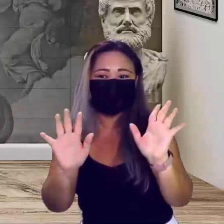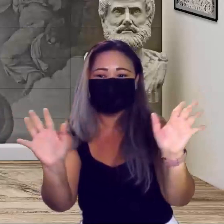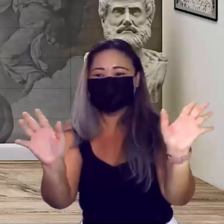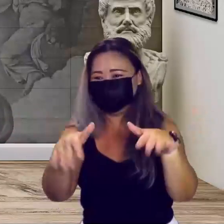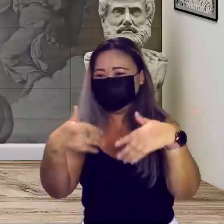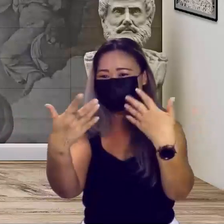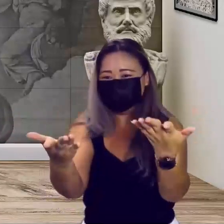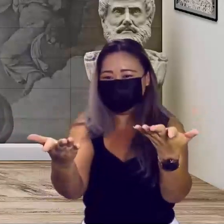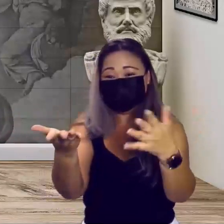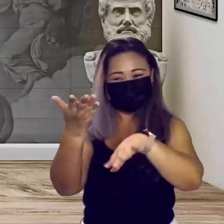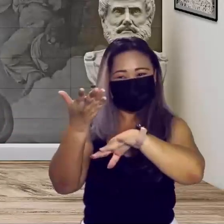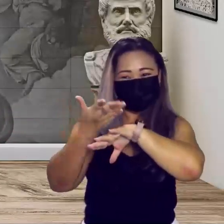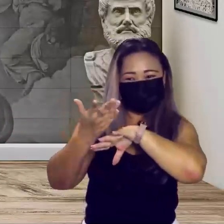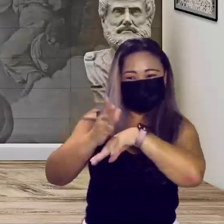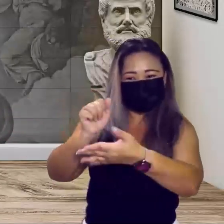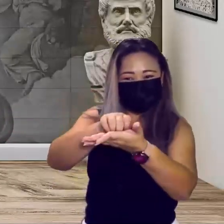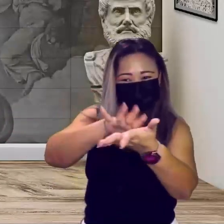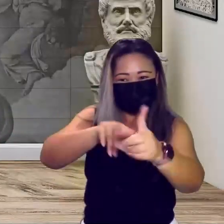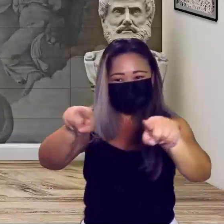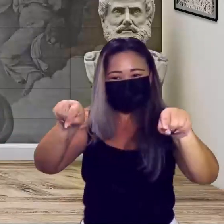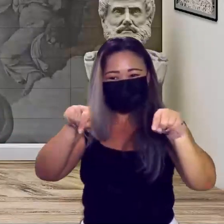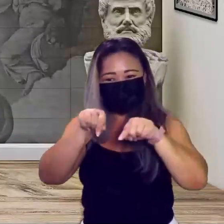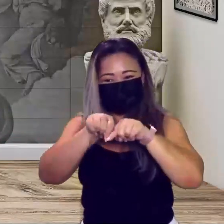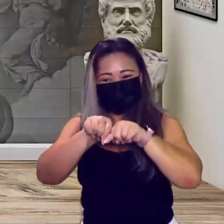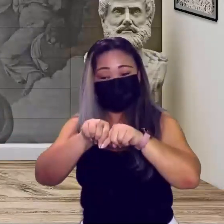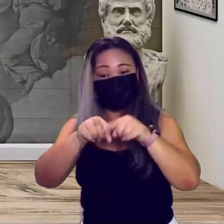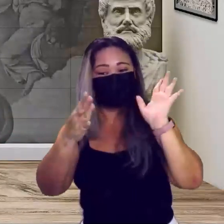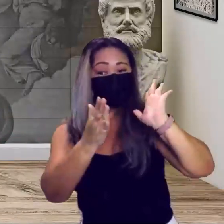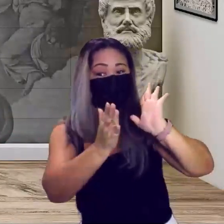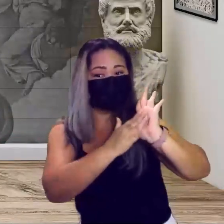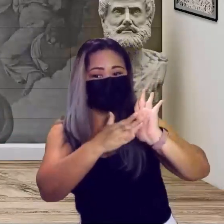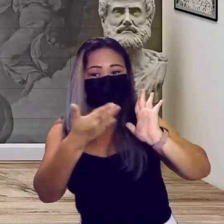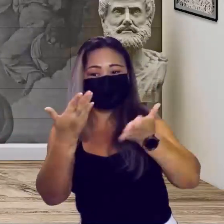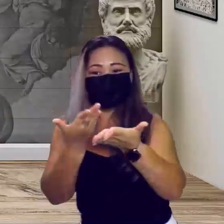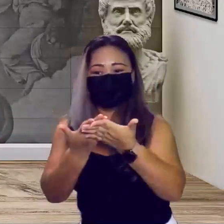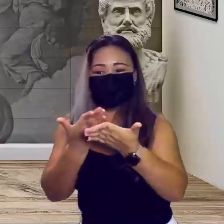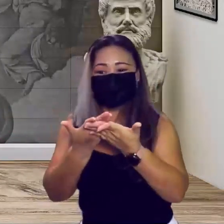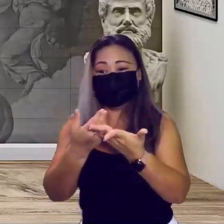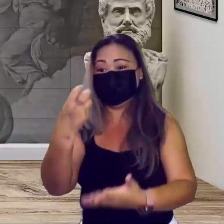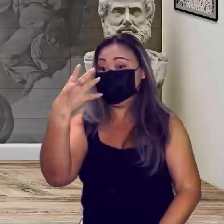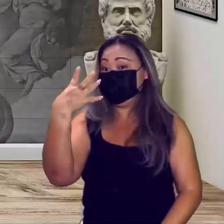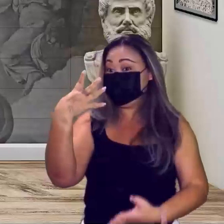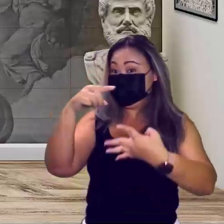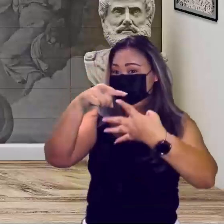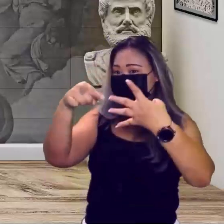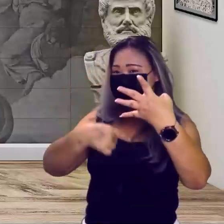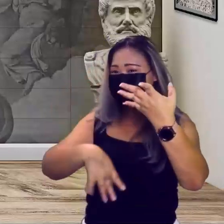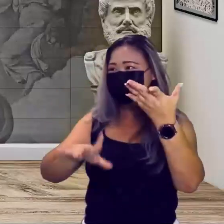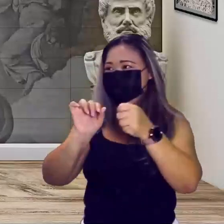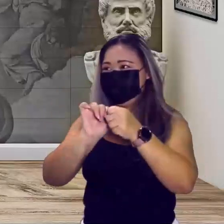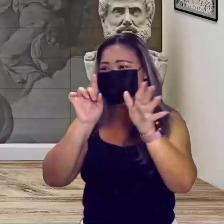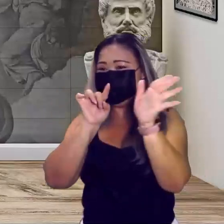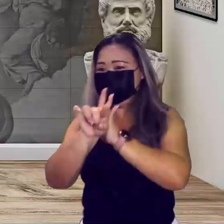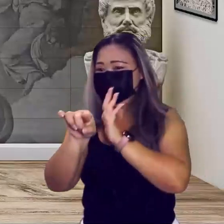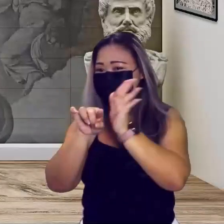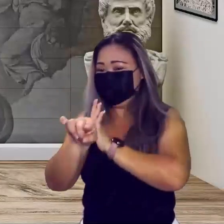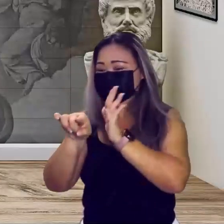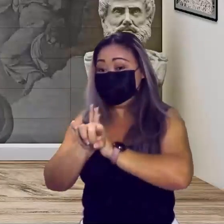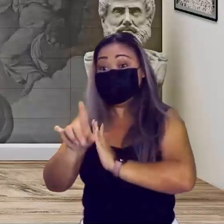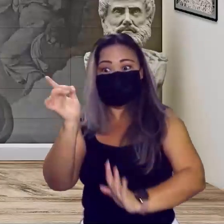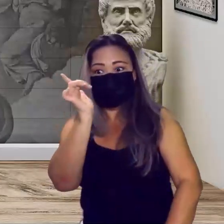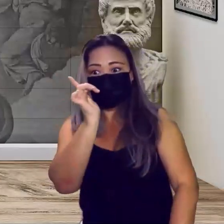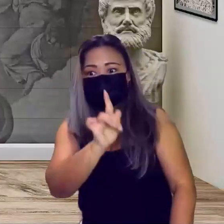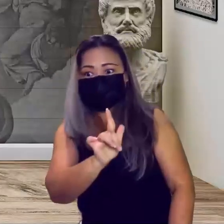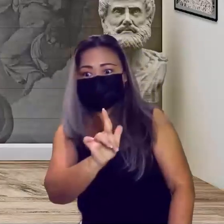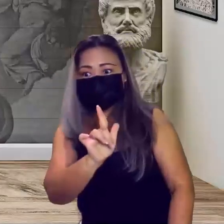Olá! E aí, praticaram a atividade de sala? Proposta nessa aula? São 4, tá? 4 exercícios.